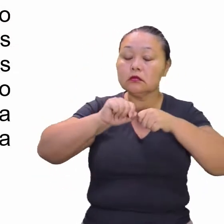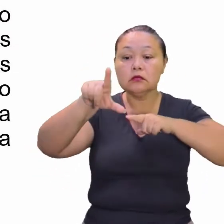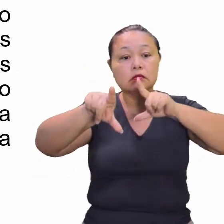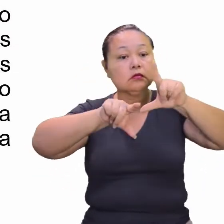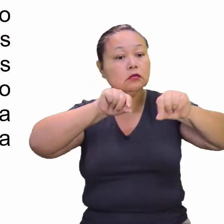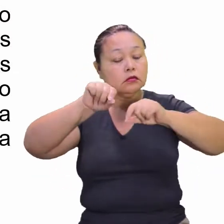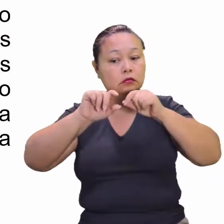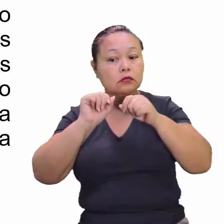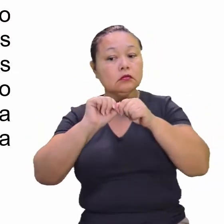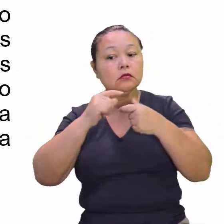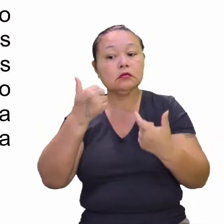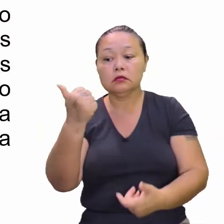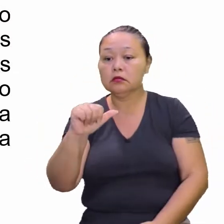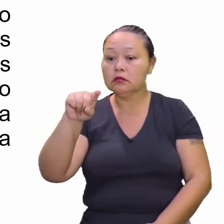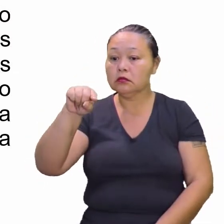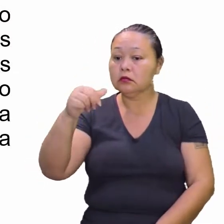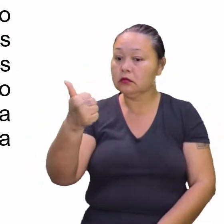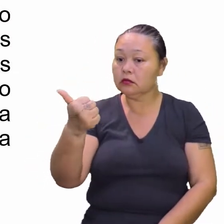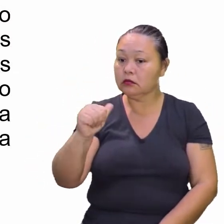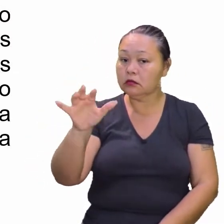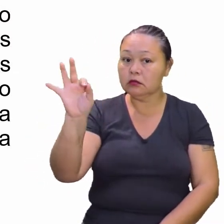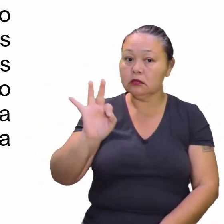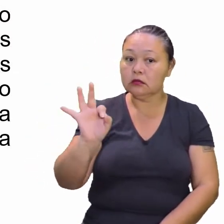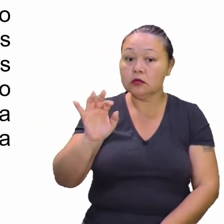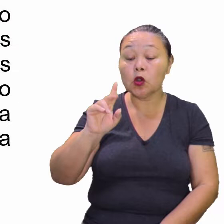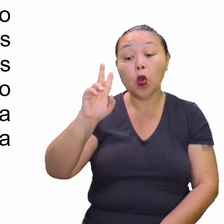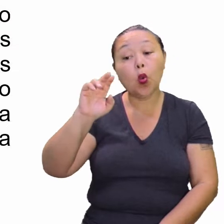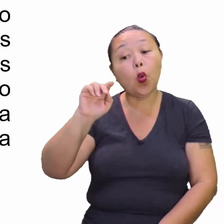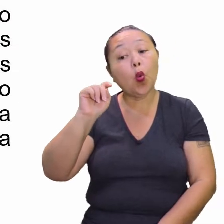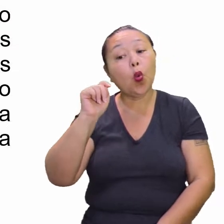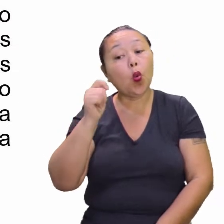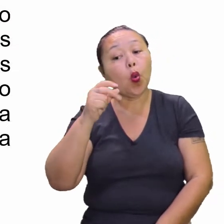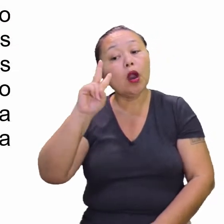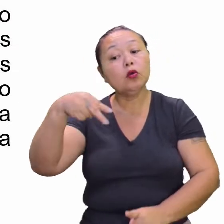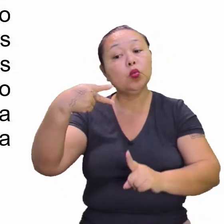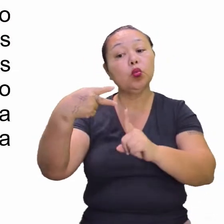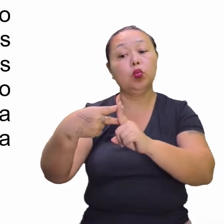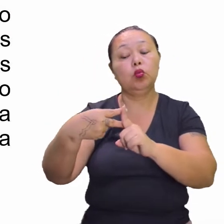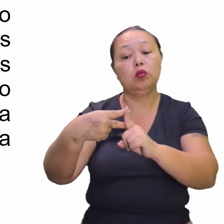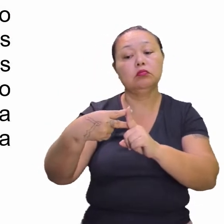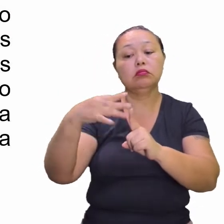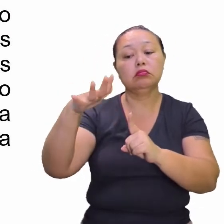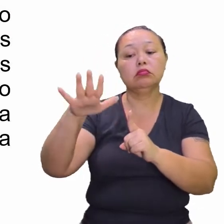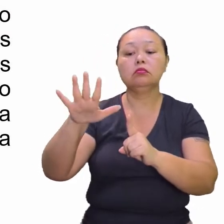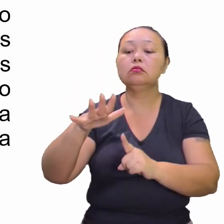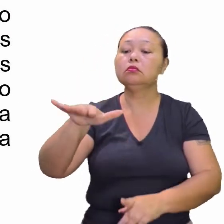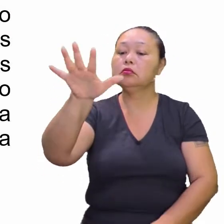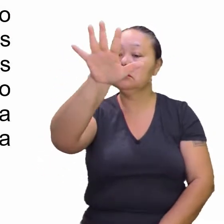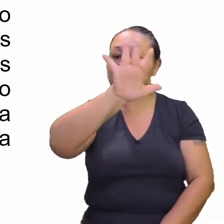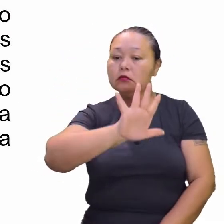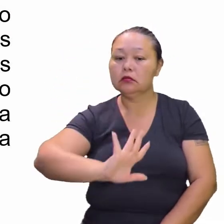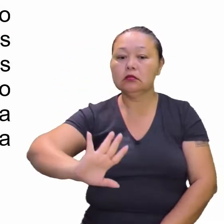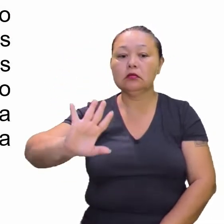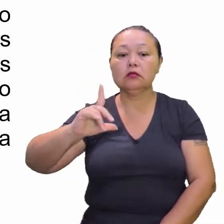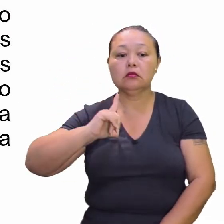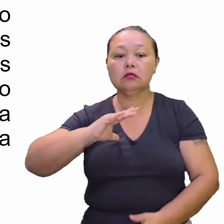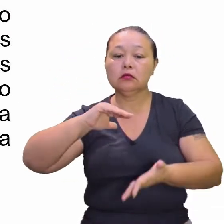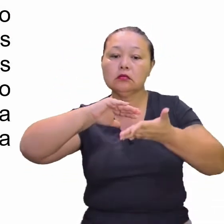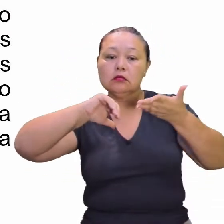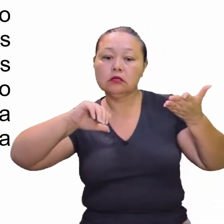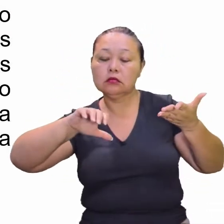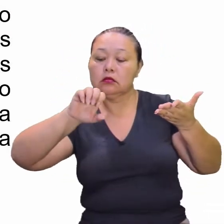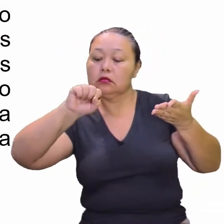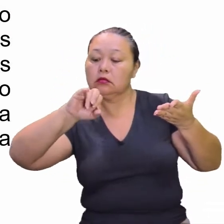produtos selecionados foi de 11%, quase o dobro da média nacional, quando se exclui dessa lista